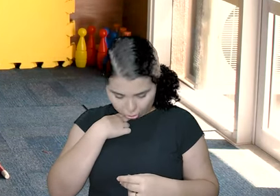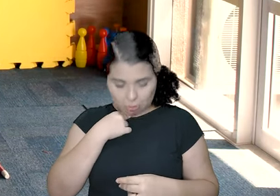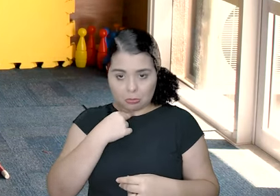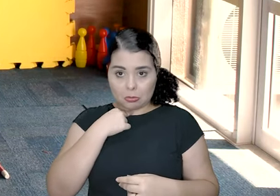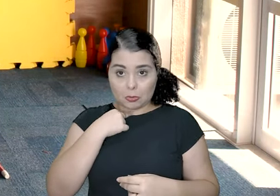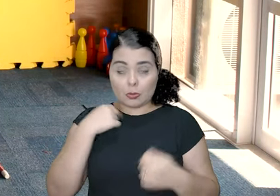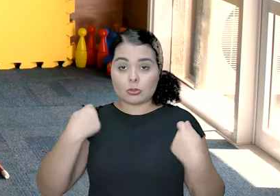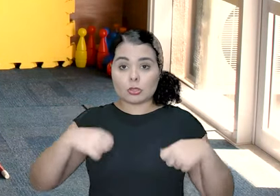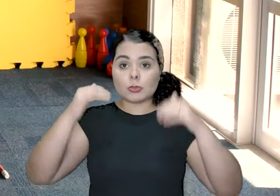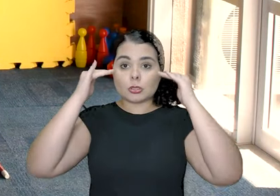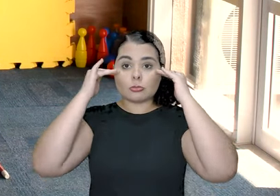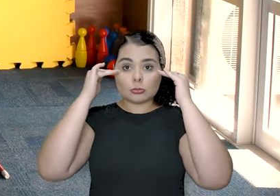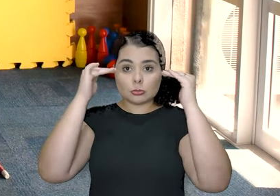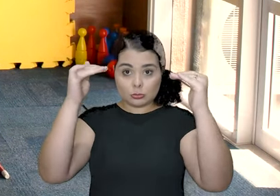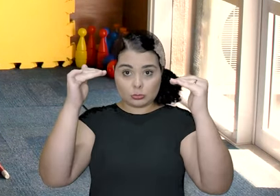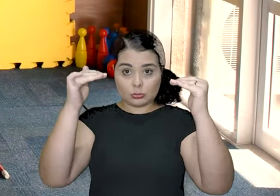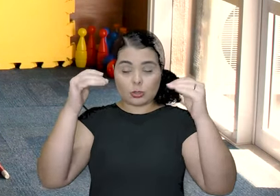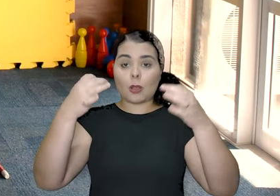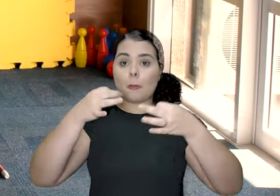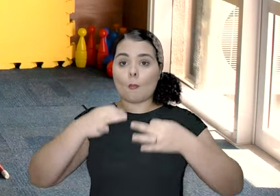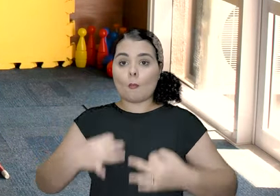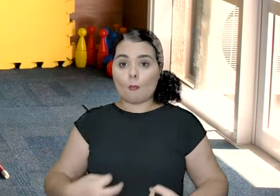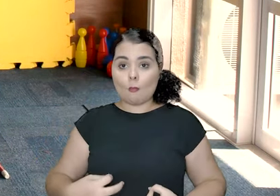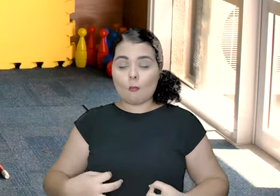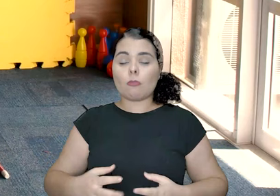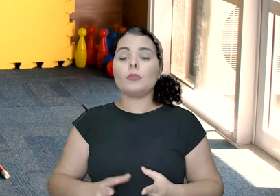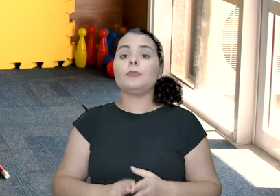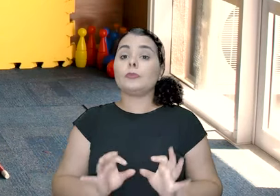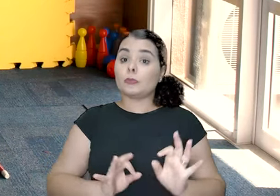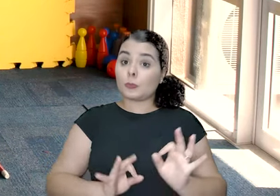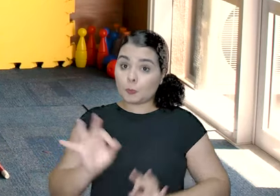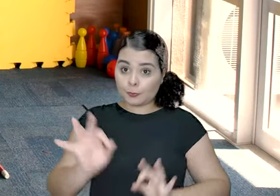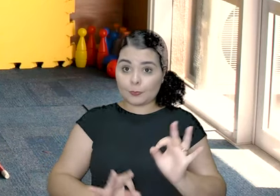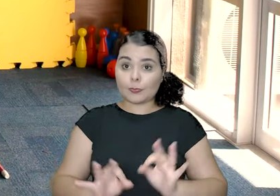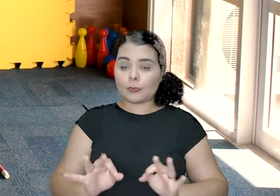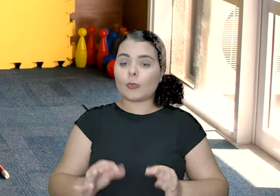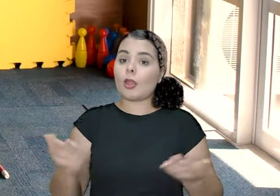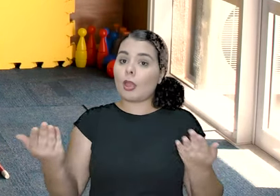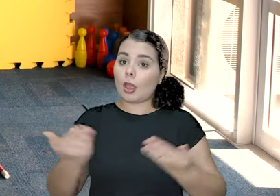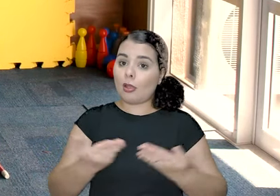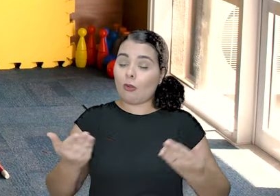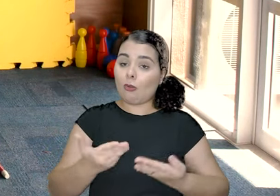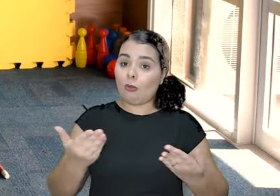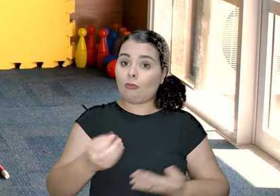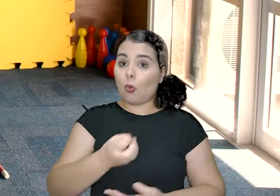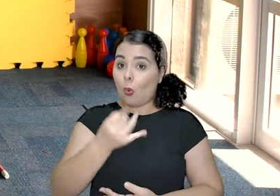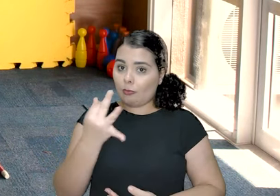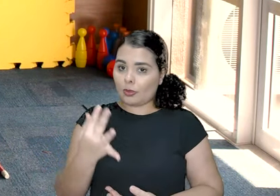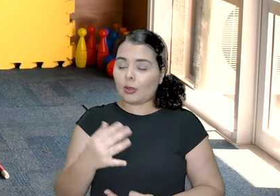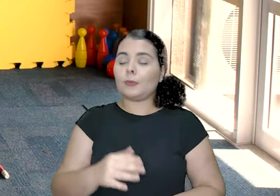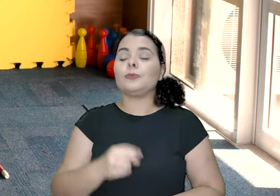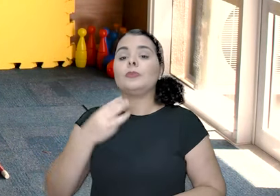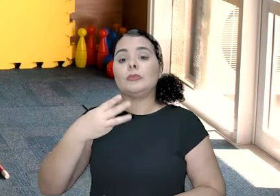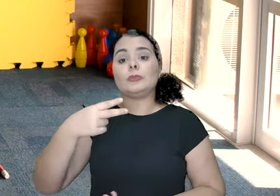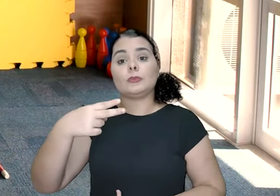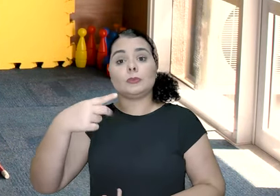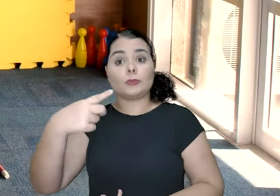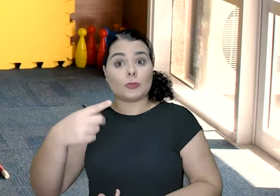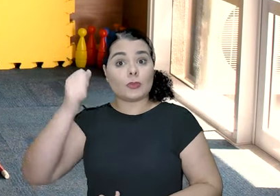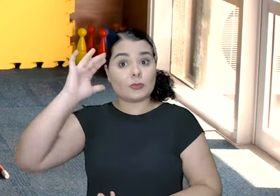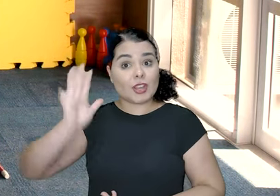baixo. Pensa numa postura bem legal. Preparou? Eu vou contar. 3, 2,